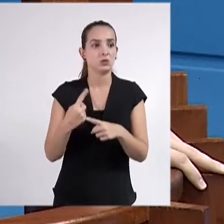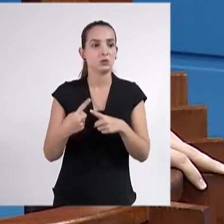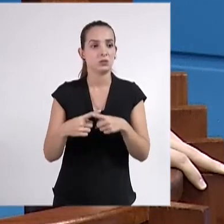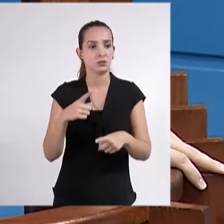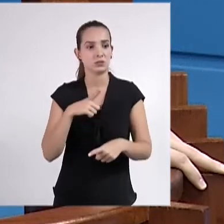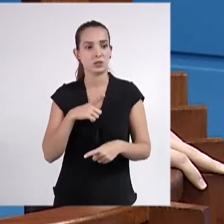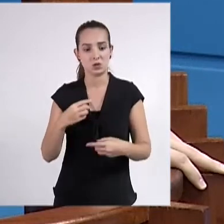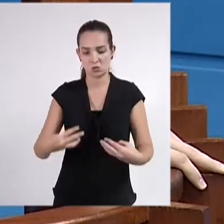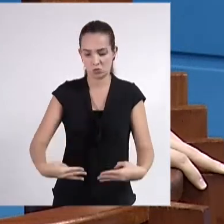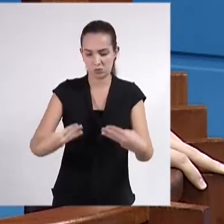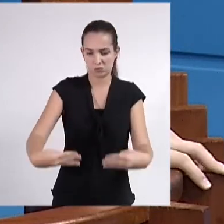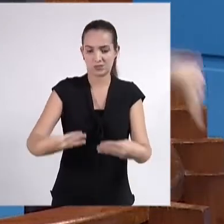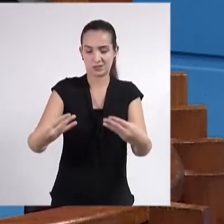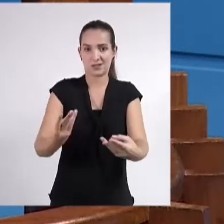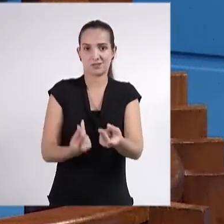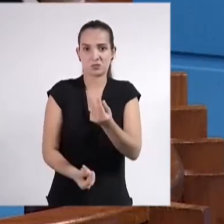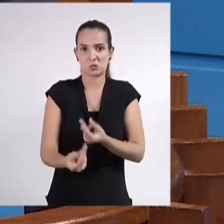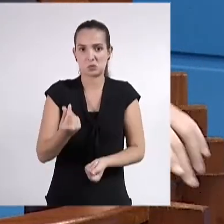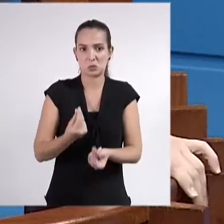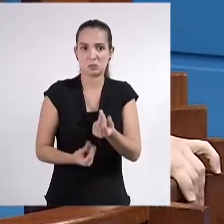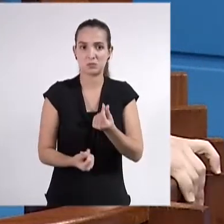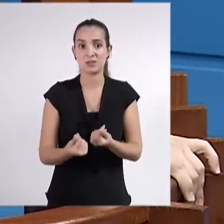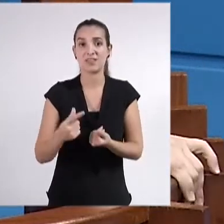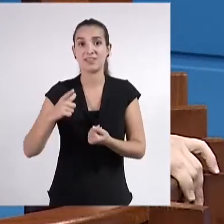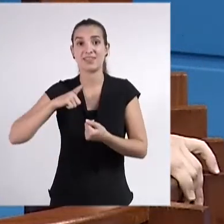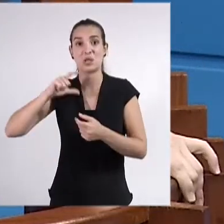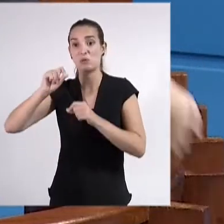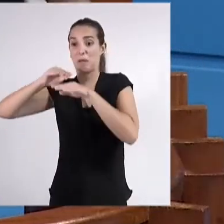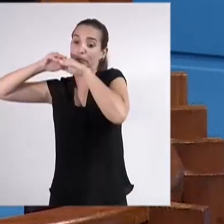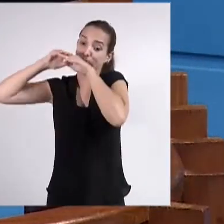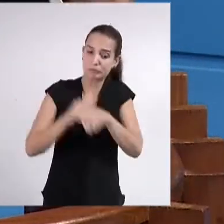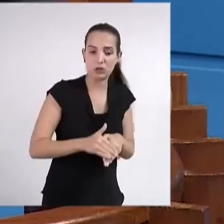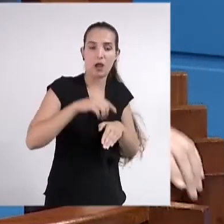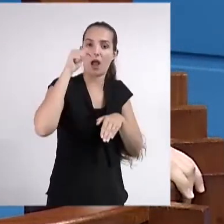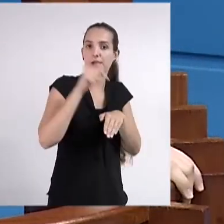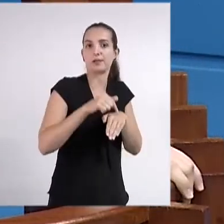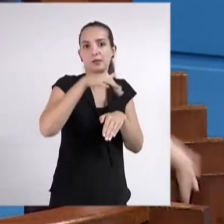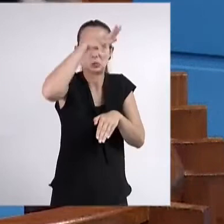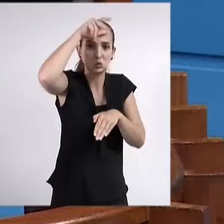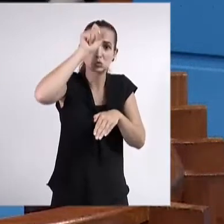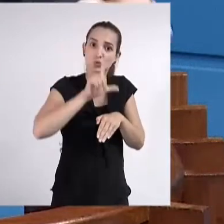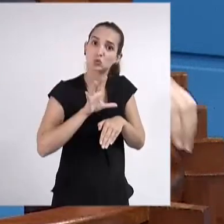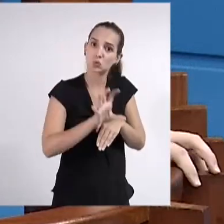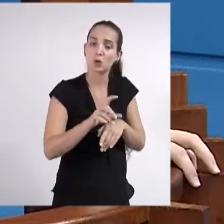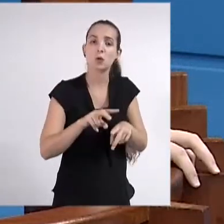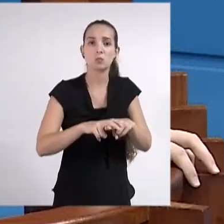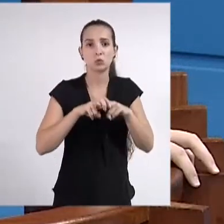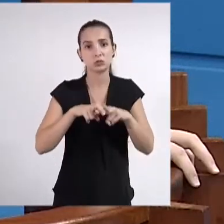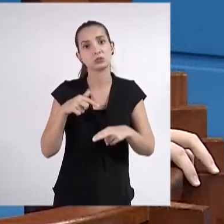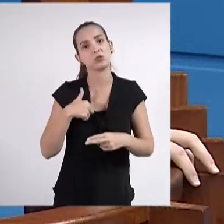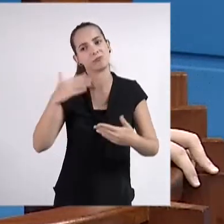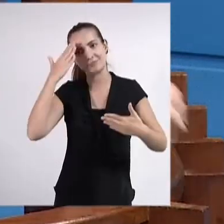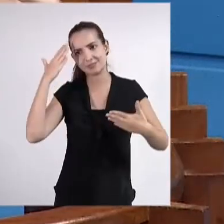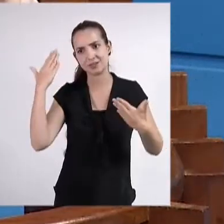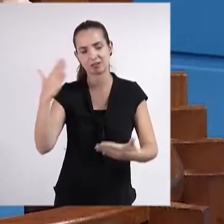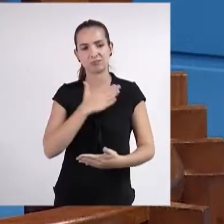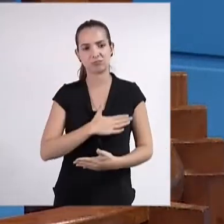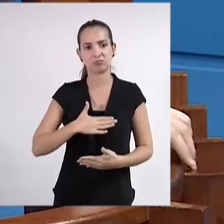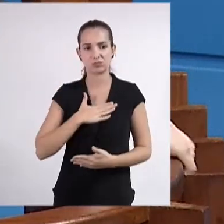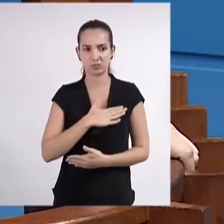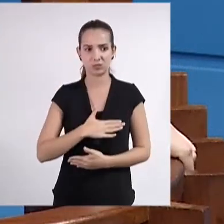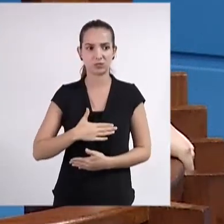pode afetar diretamente o Mato Grosso do Sul, e quero aqui externar grata e profunda